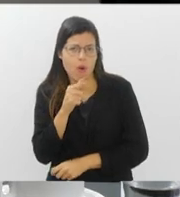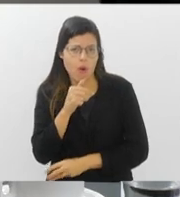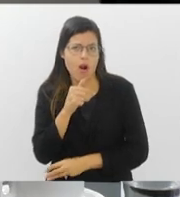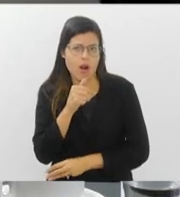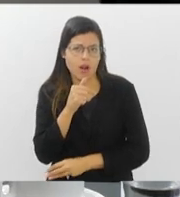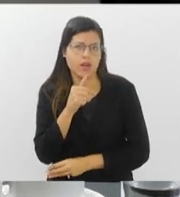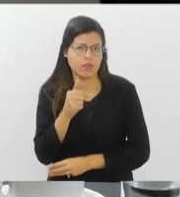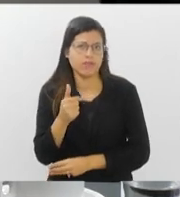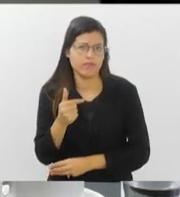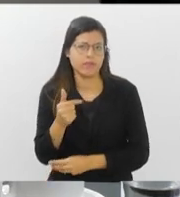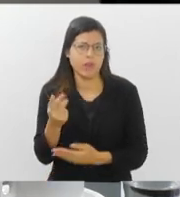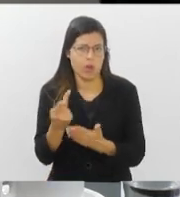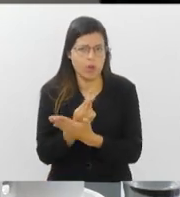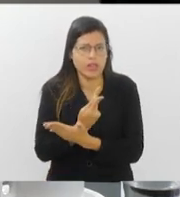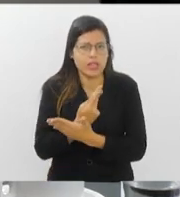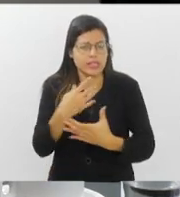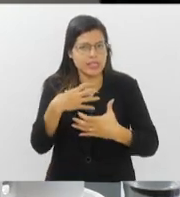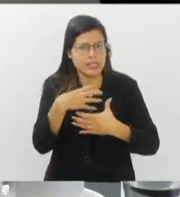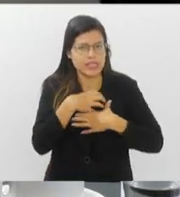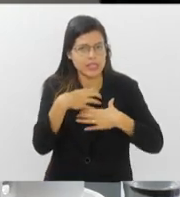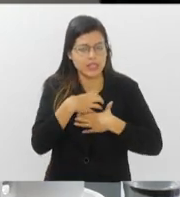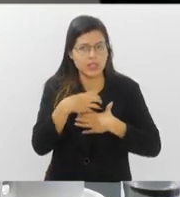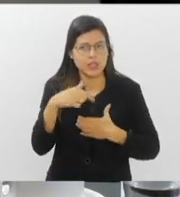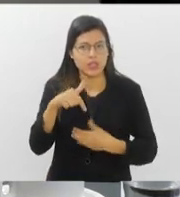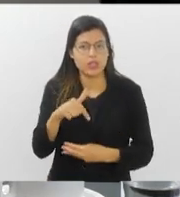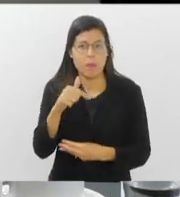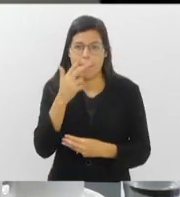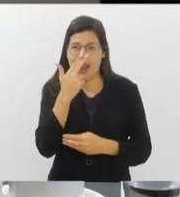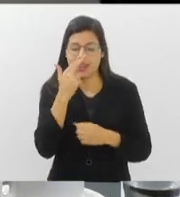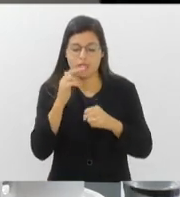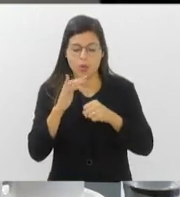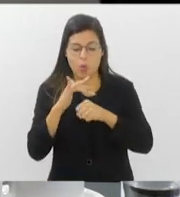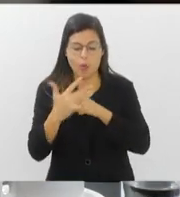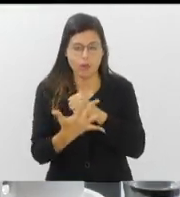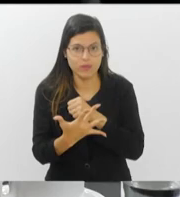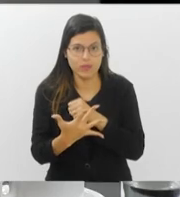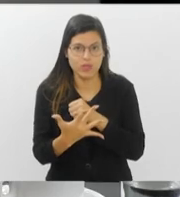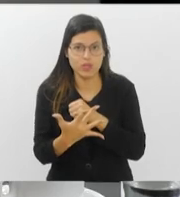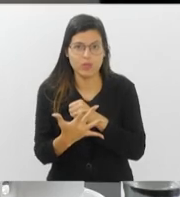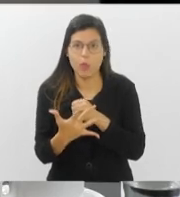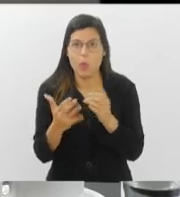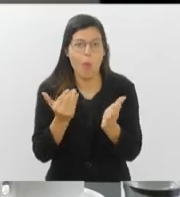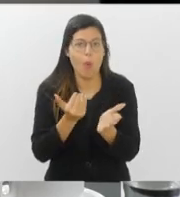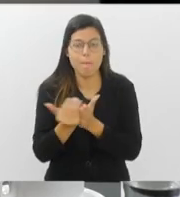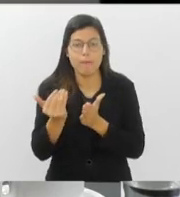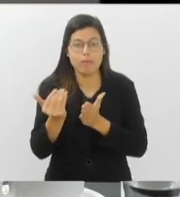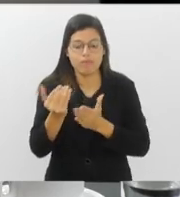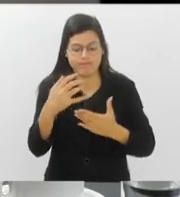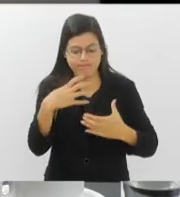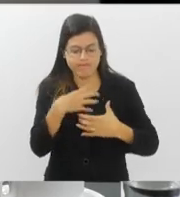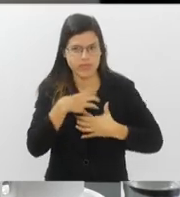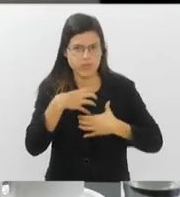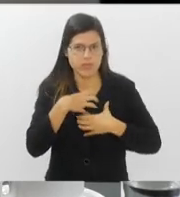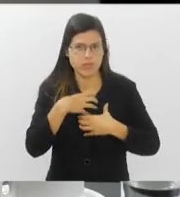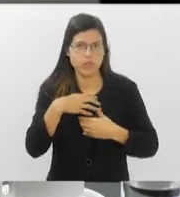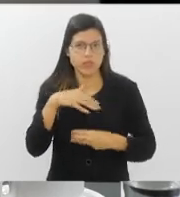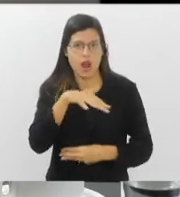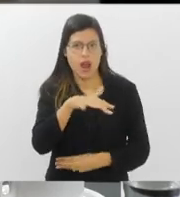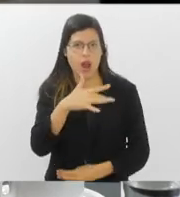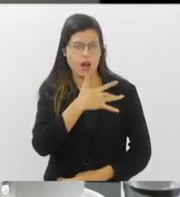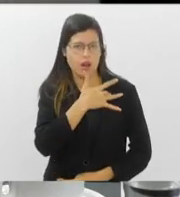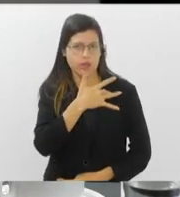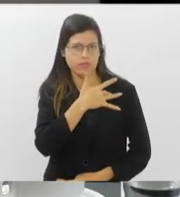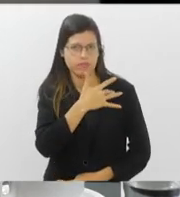dispara. Então, o gatilho, a Covid foi o gatilho. E a rede pública foi muito afetada por